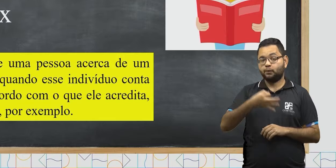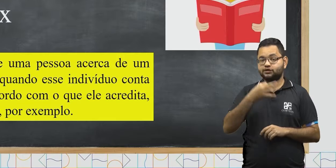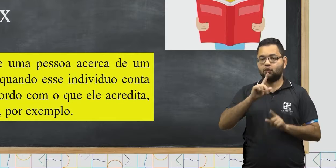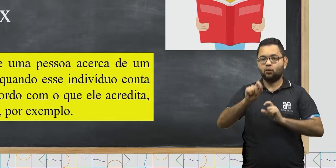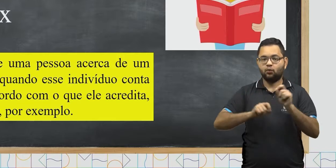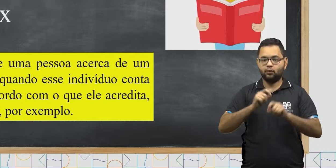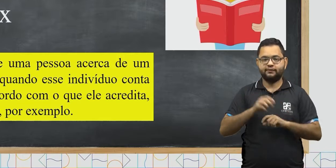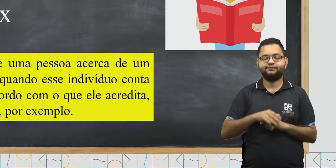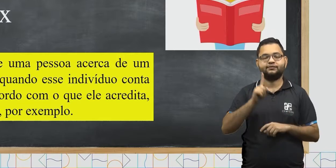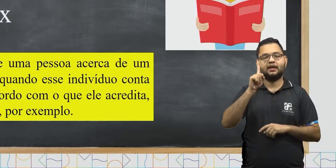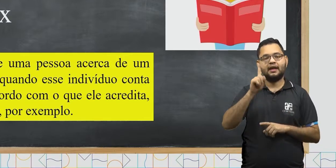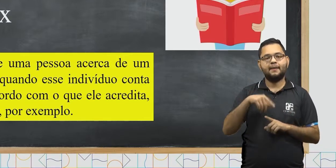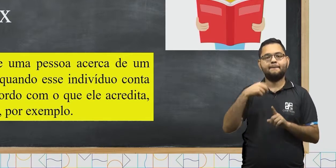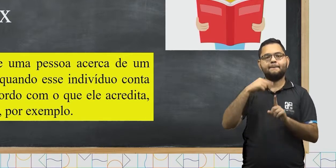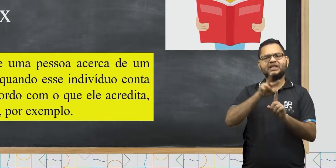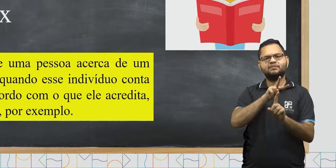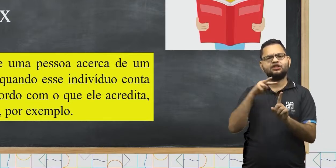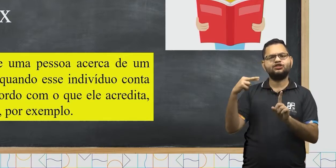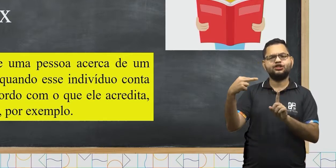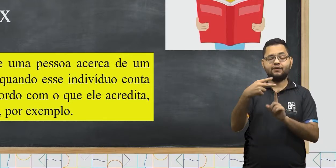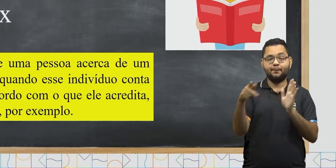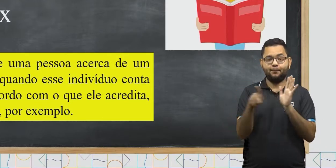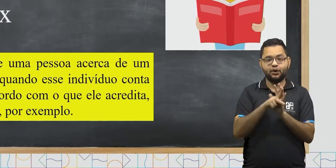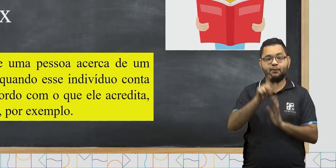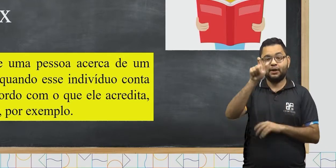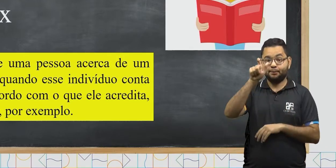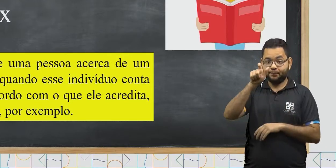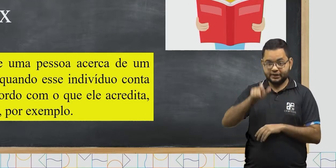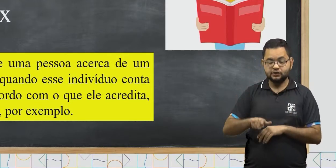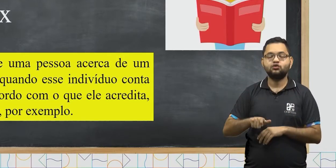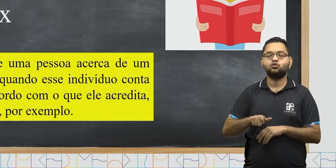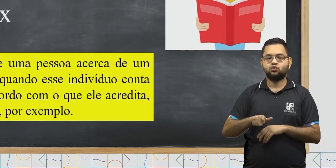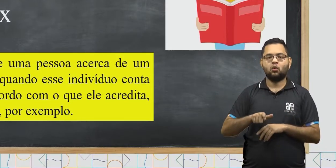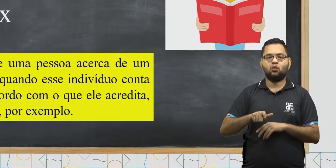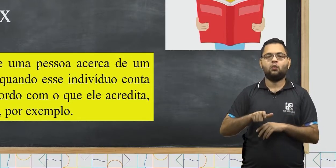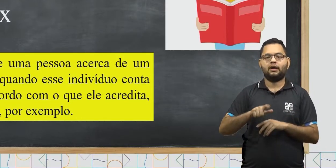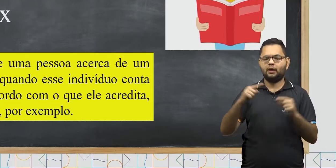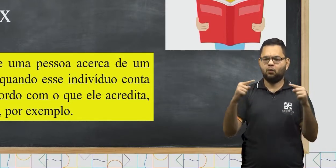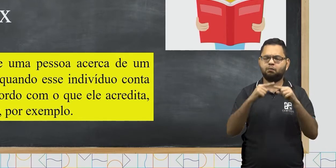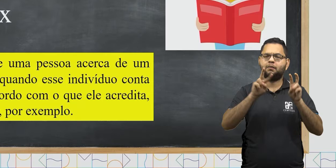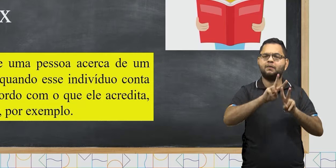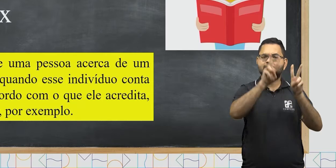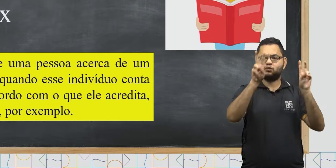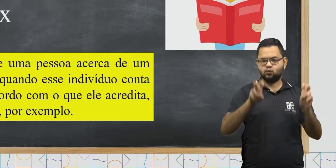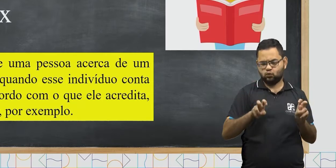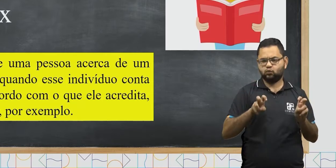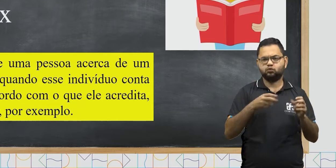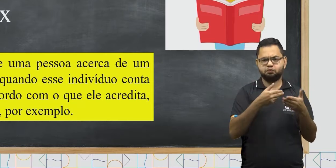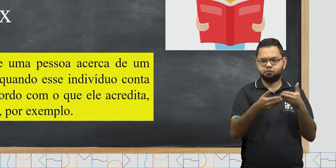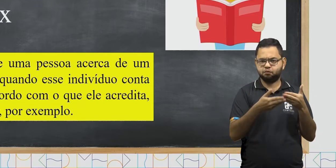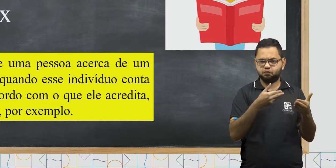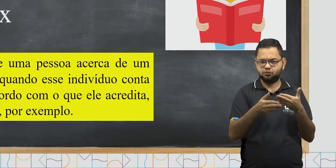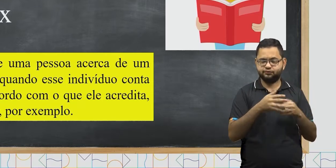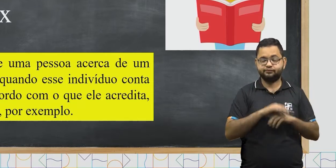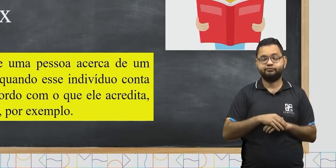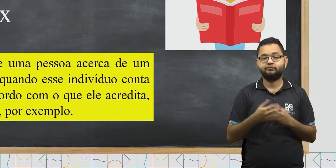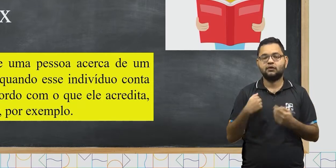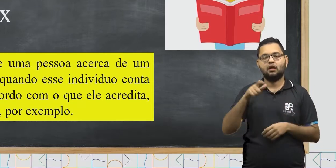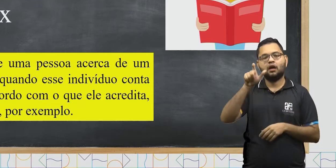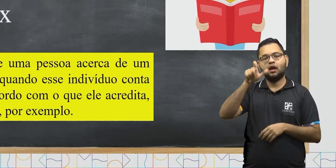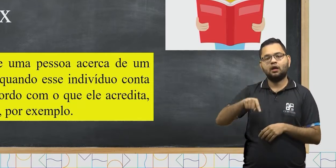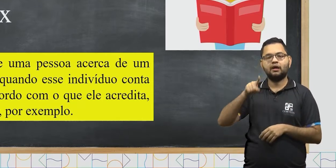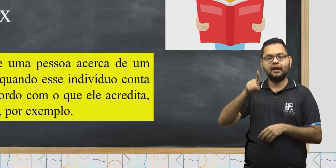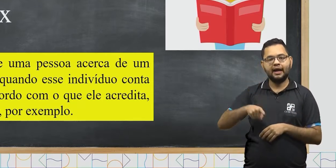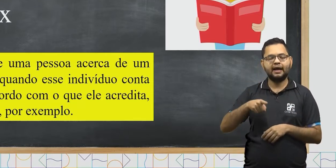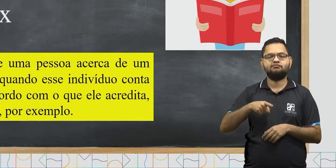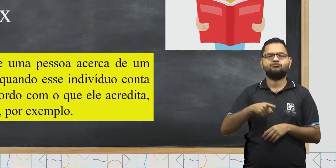Opinião é a visão de uma pessoa acerca de um determinado assunto, quando esse indivíduo conta